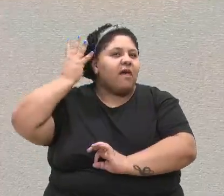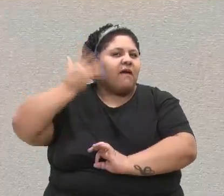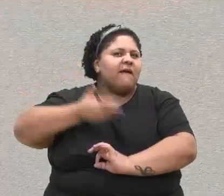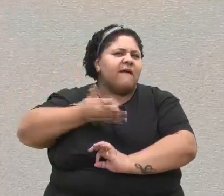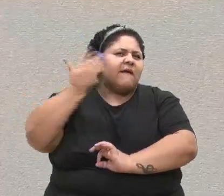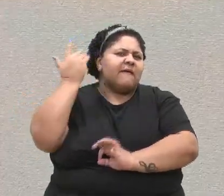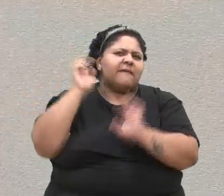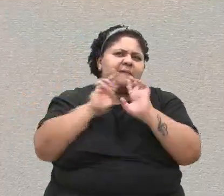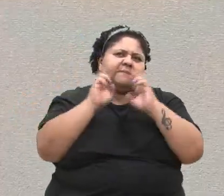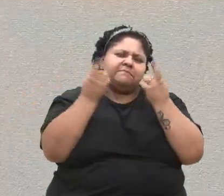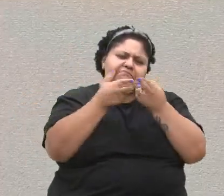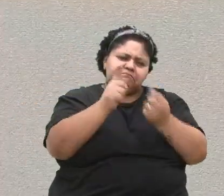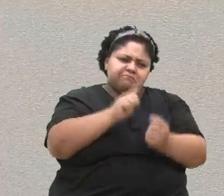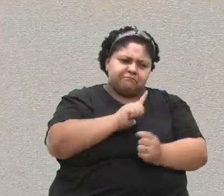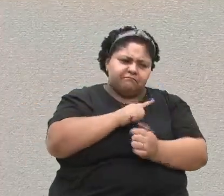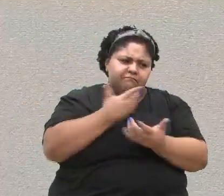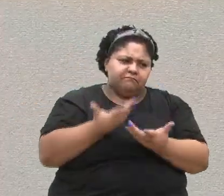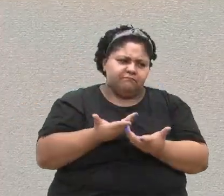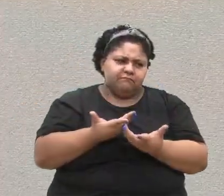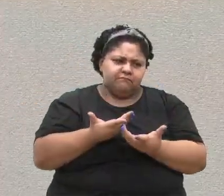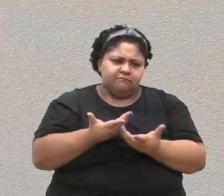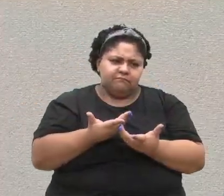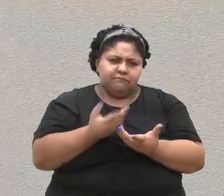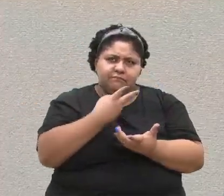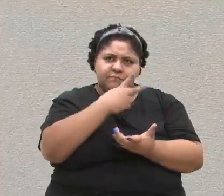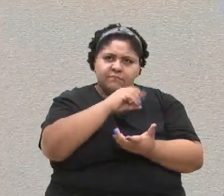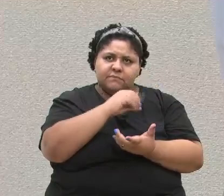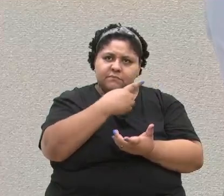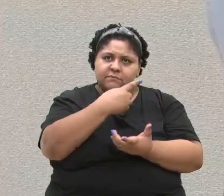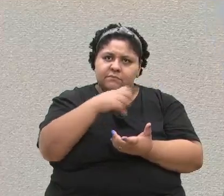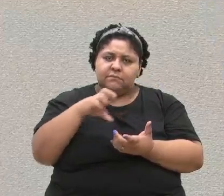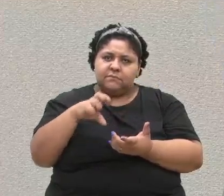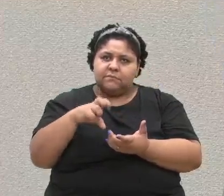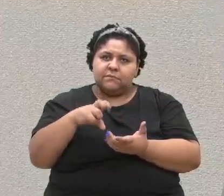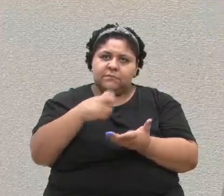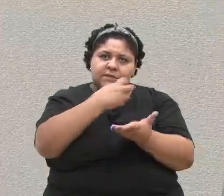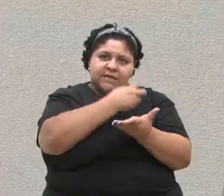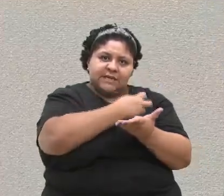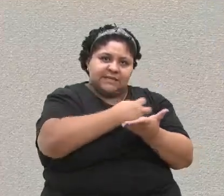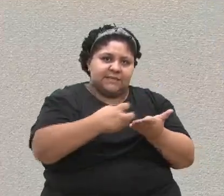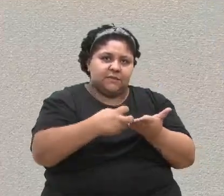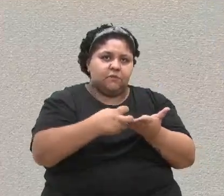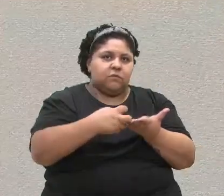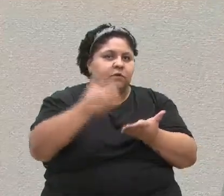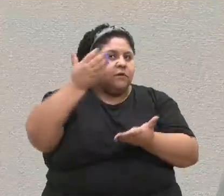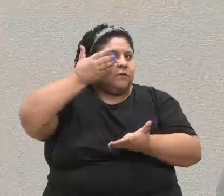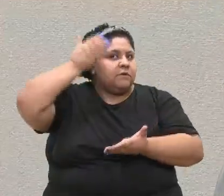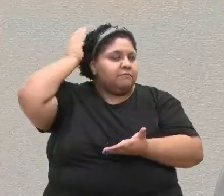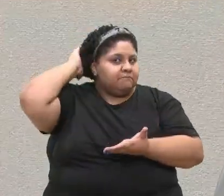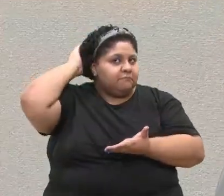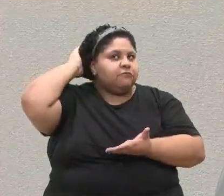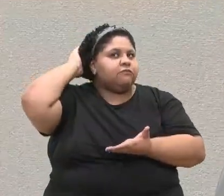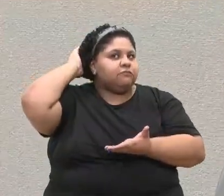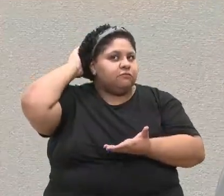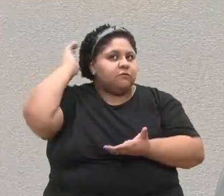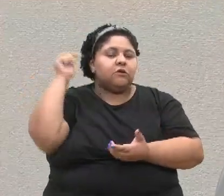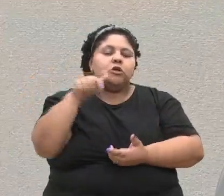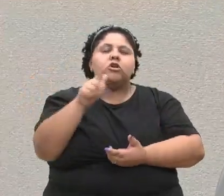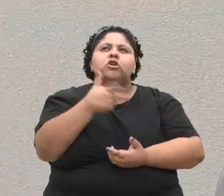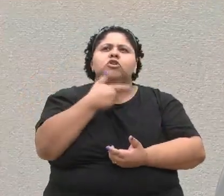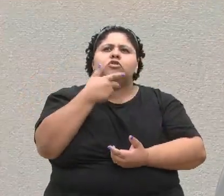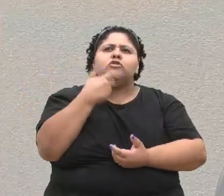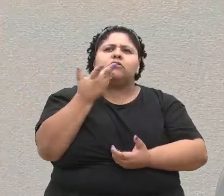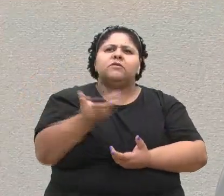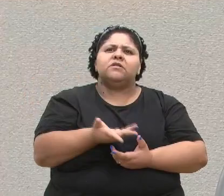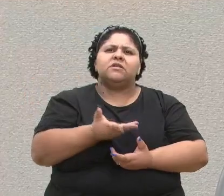sessão polêmica que nós tivemos, no fatídico 2019, do impeachment do então prefeito Daniel Guerra. O senhor falou